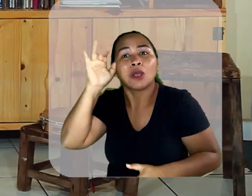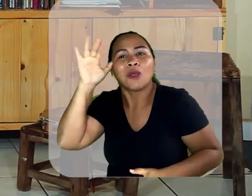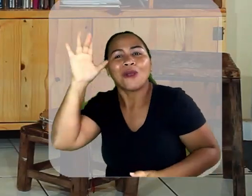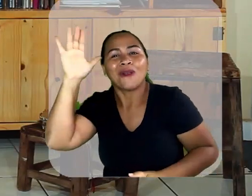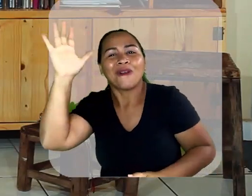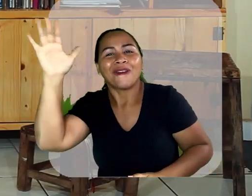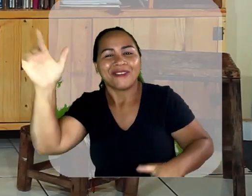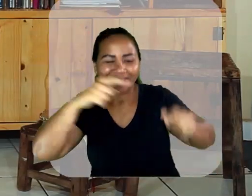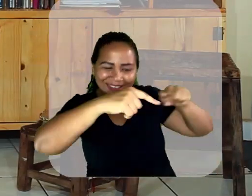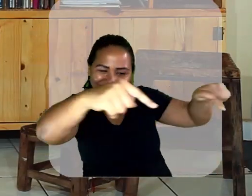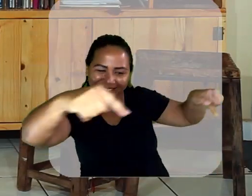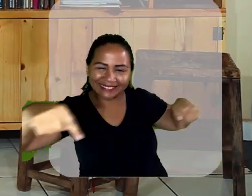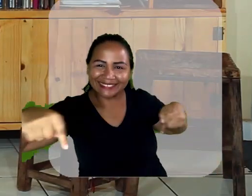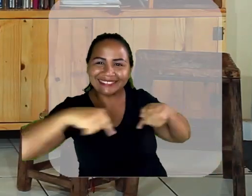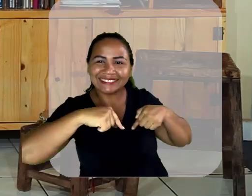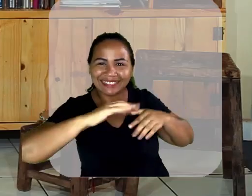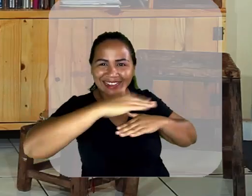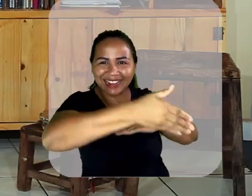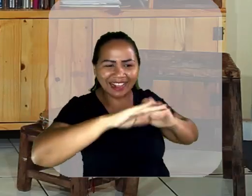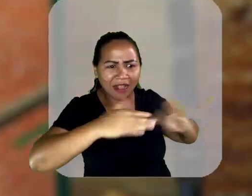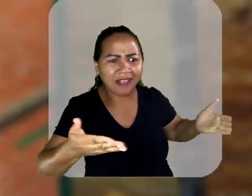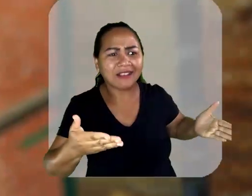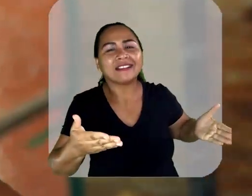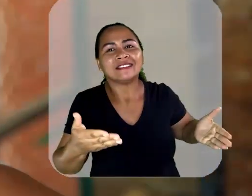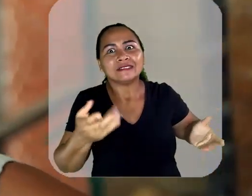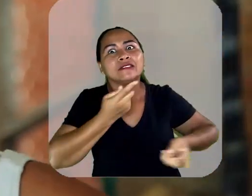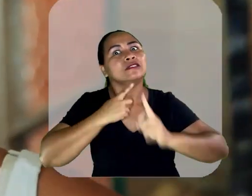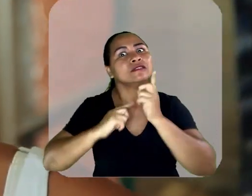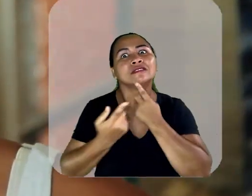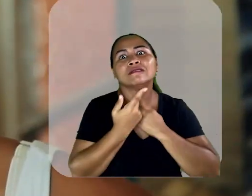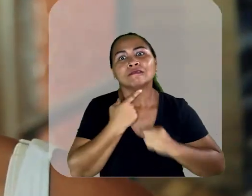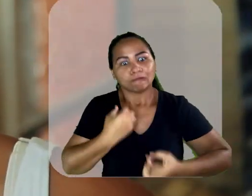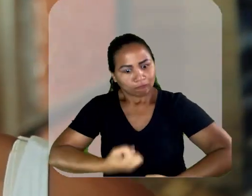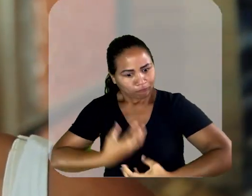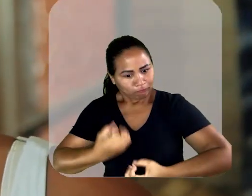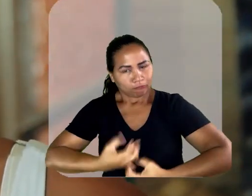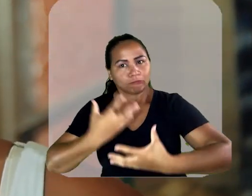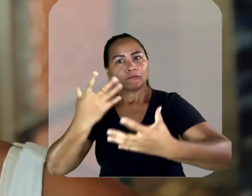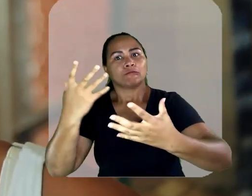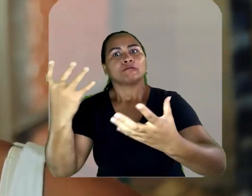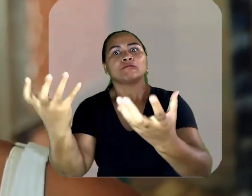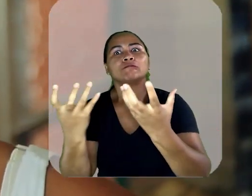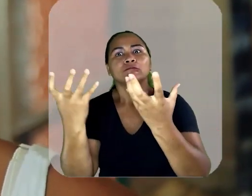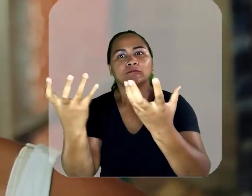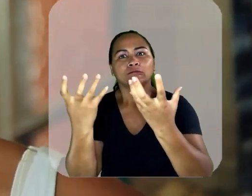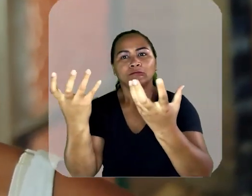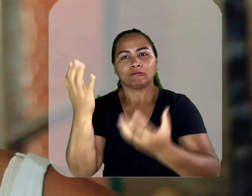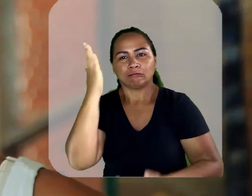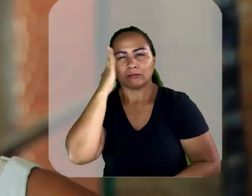de desejos piados, uma cuia de esperança sangrando. Prene,